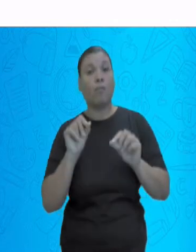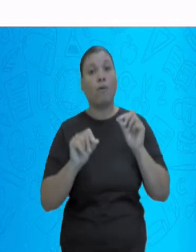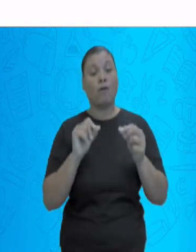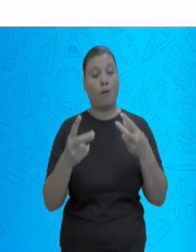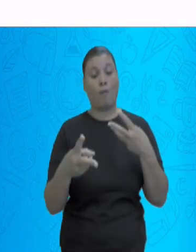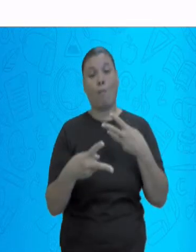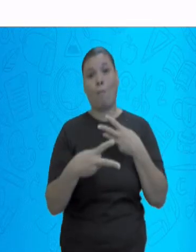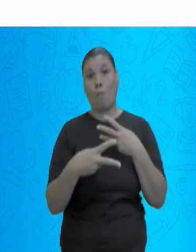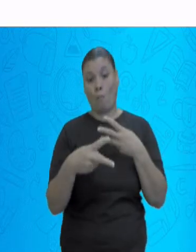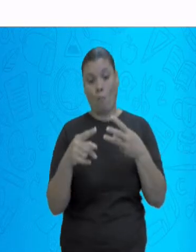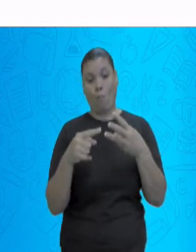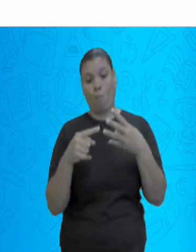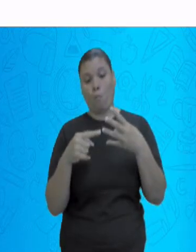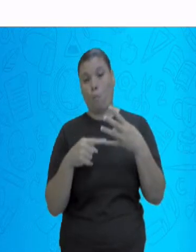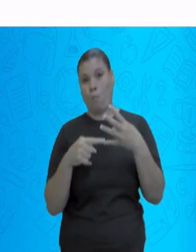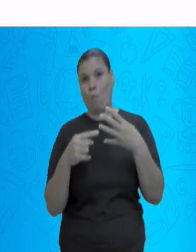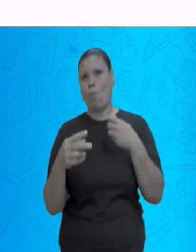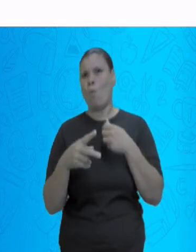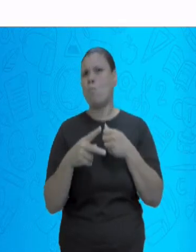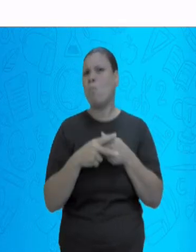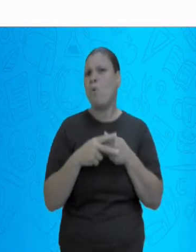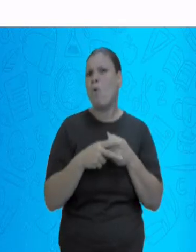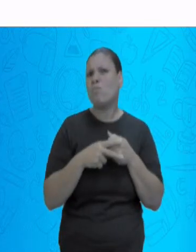se transforma.